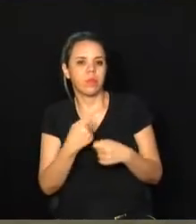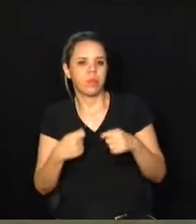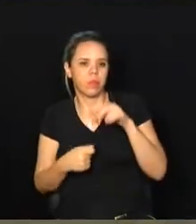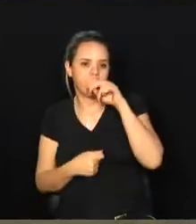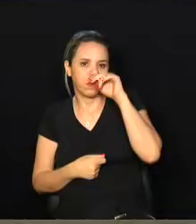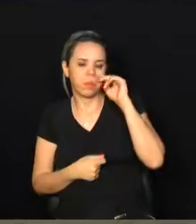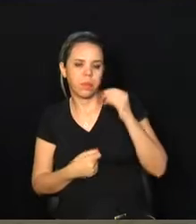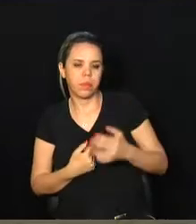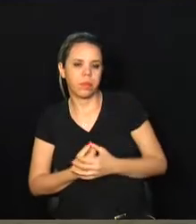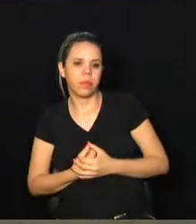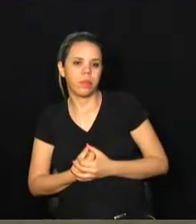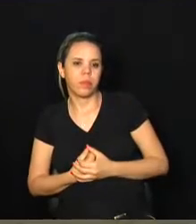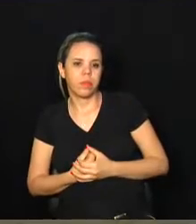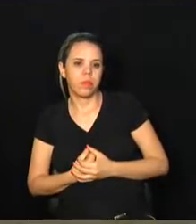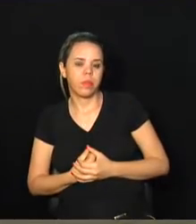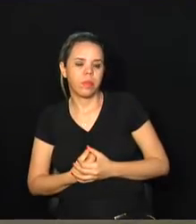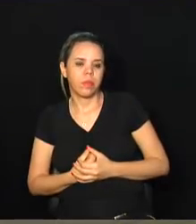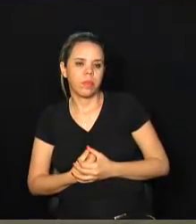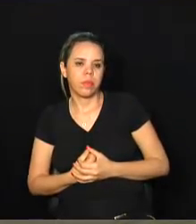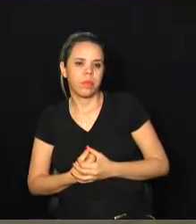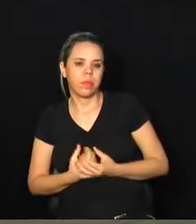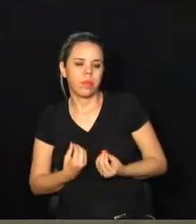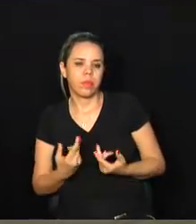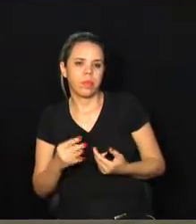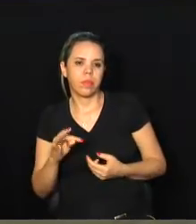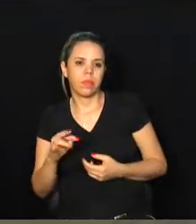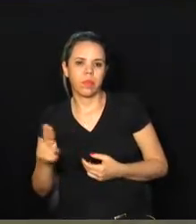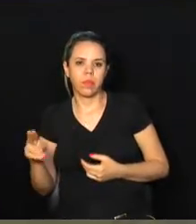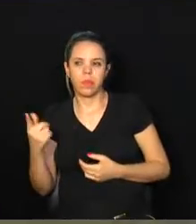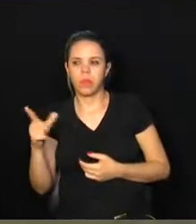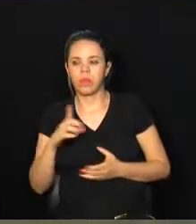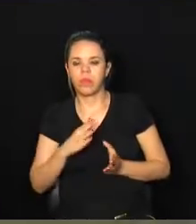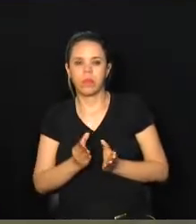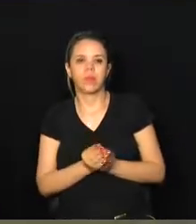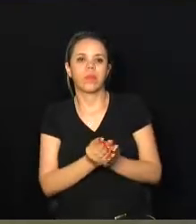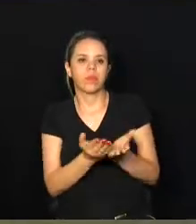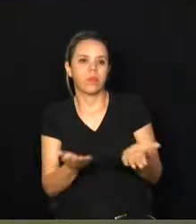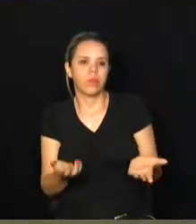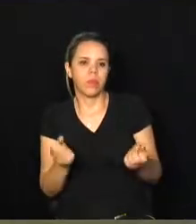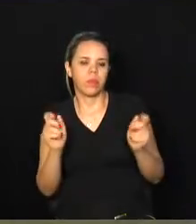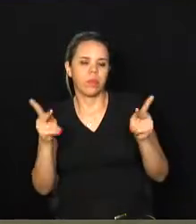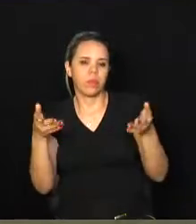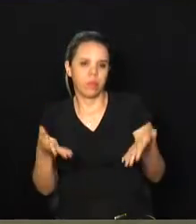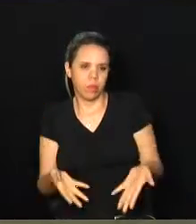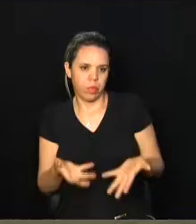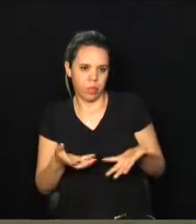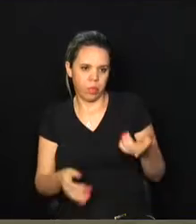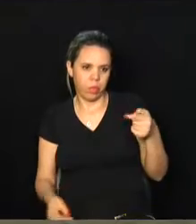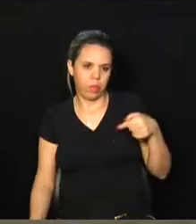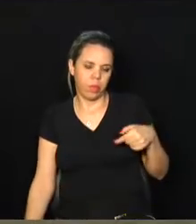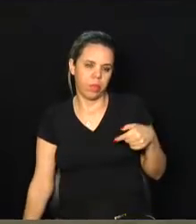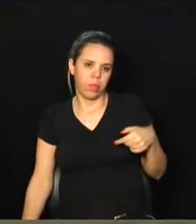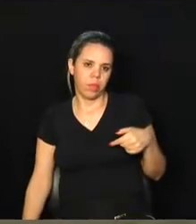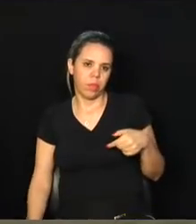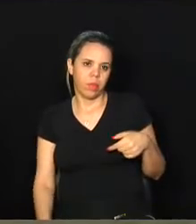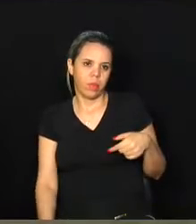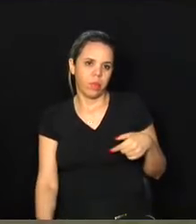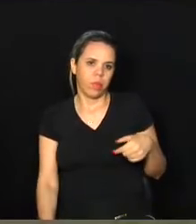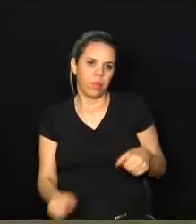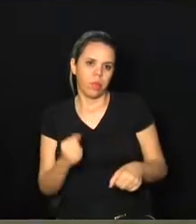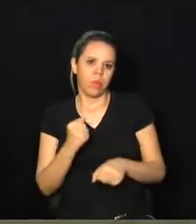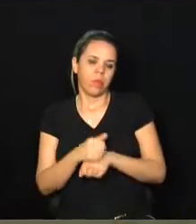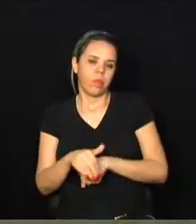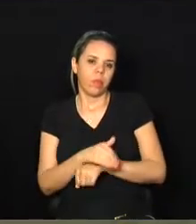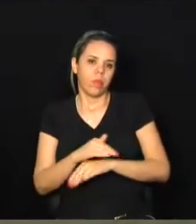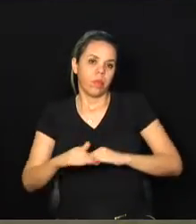tal, que foi o que o Itaú fez, foi lá para Mogi, né? Então tá bom, o que você quer? Vou botar o asfalto aqui,